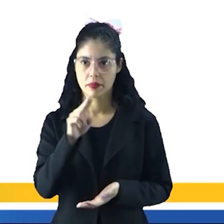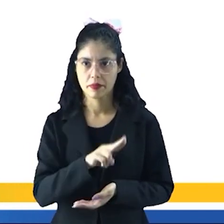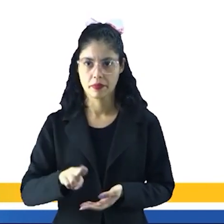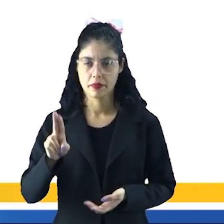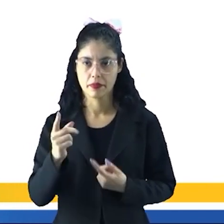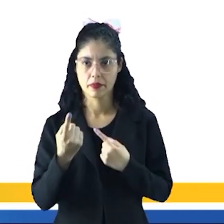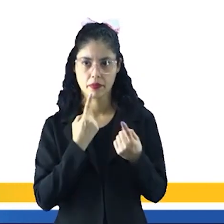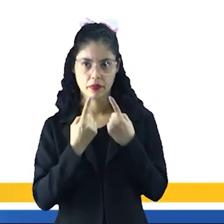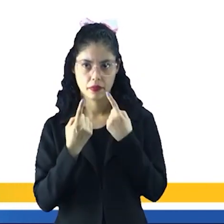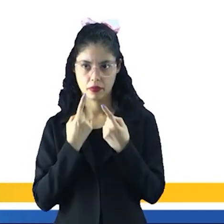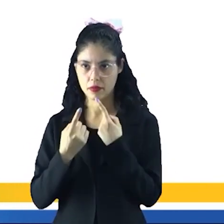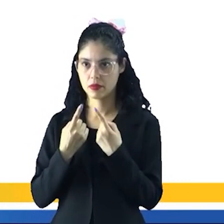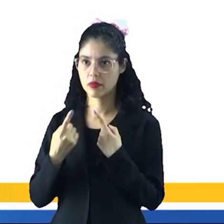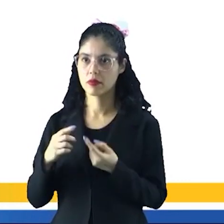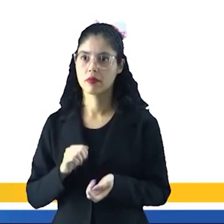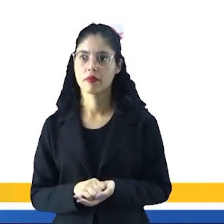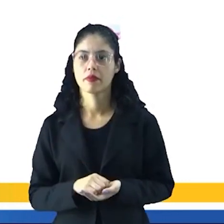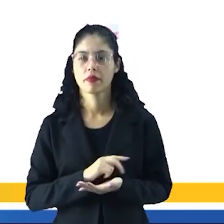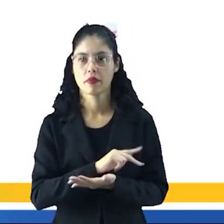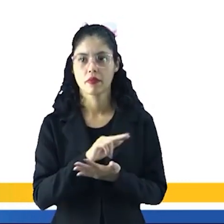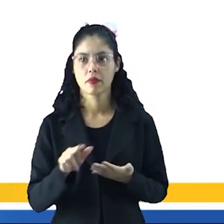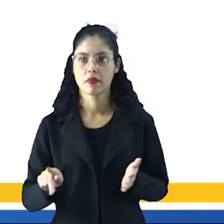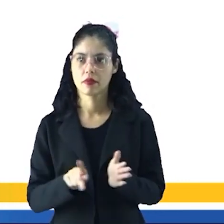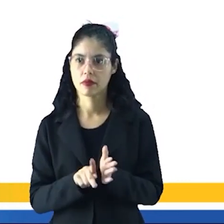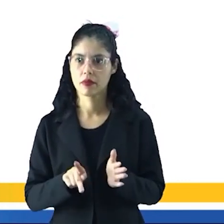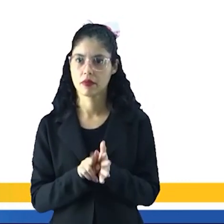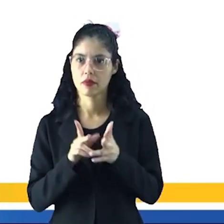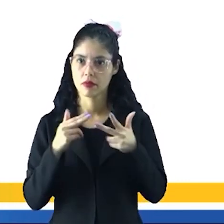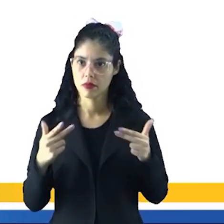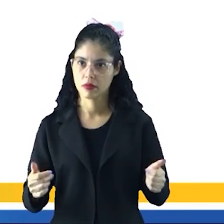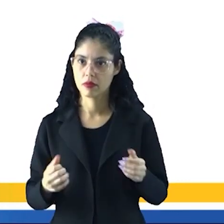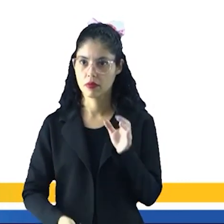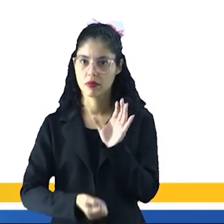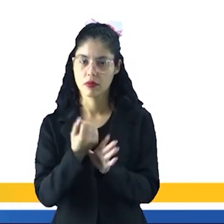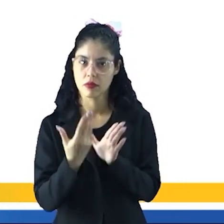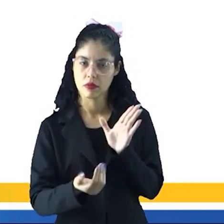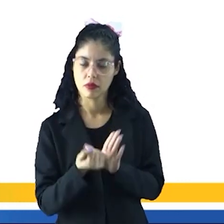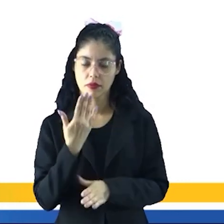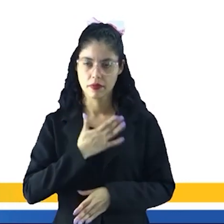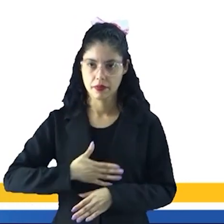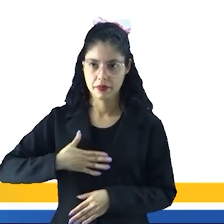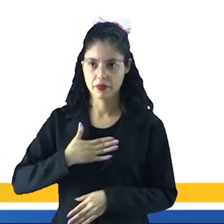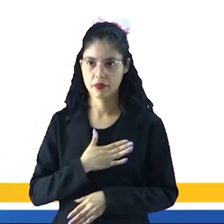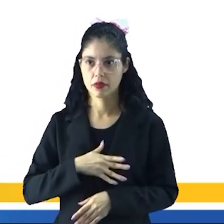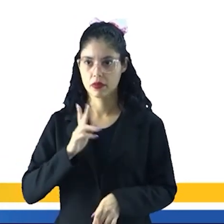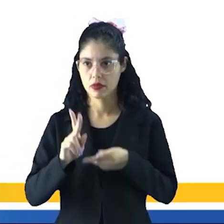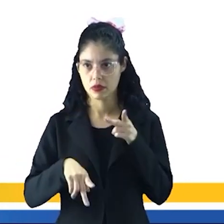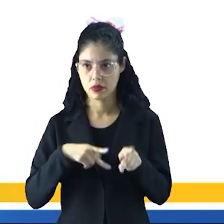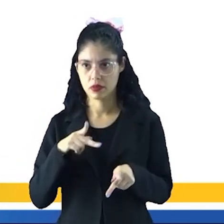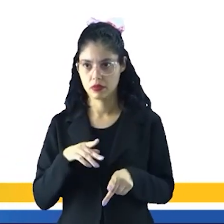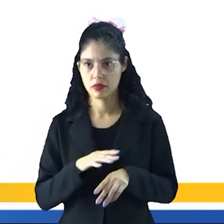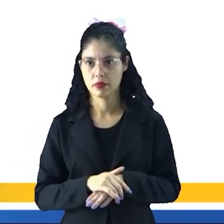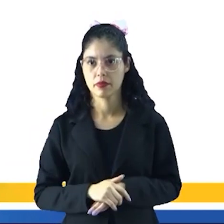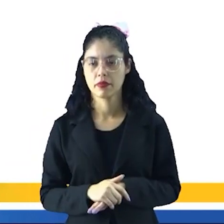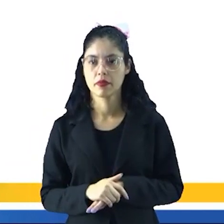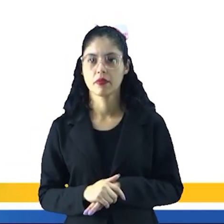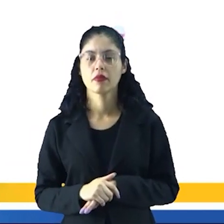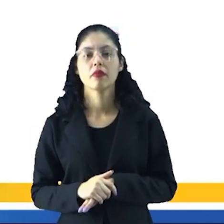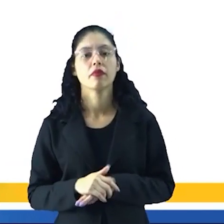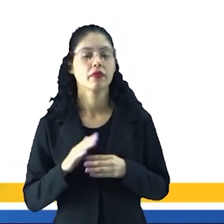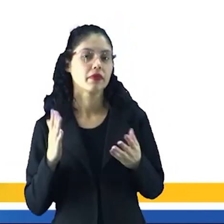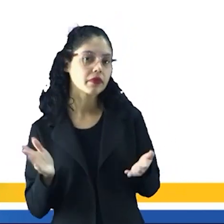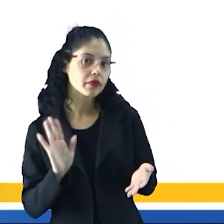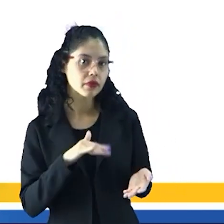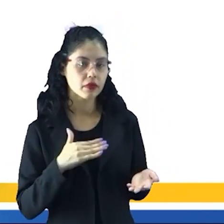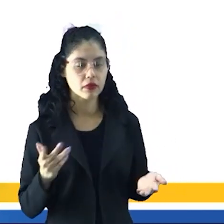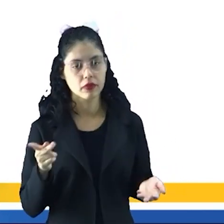semelhantes recursos aos meios de comunicação de massa, apropriando-se de objetos e produção do gosto popular.